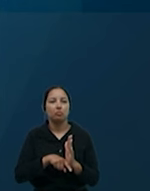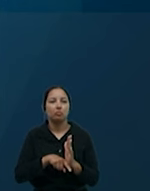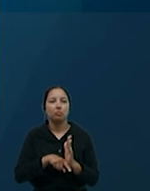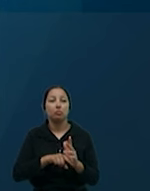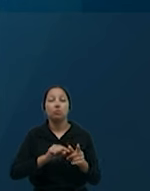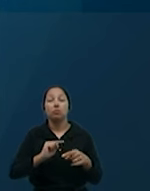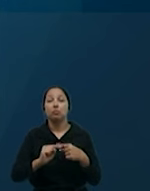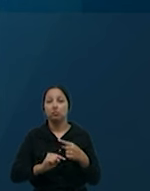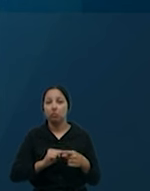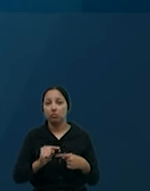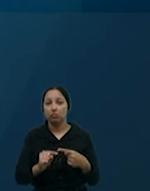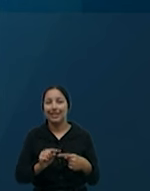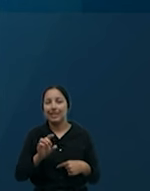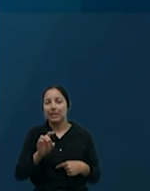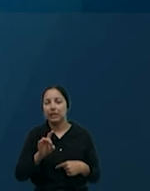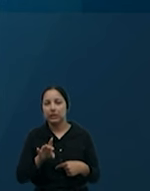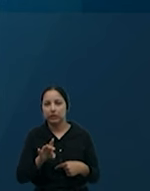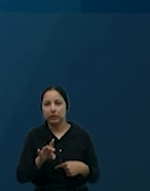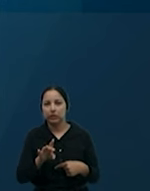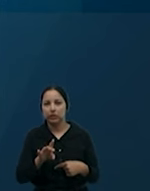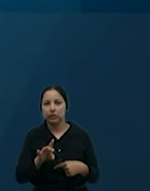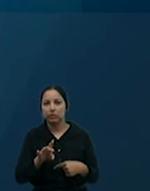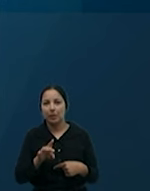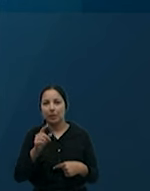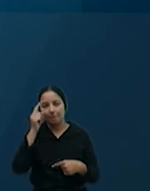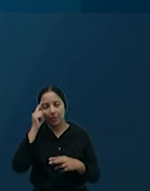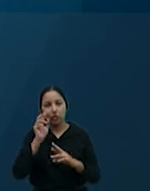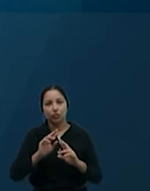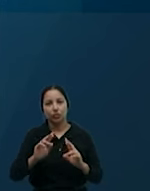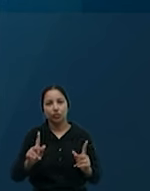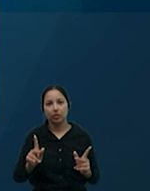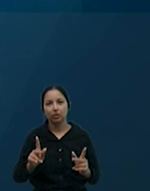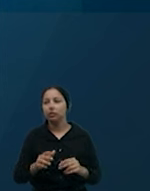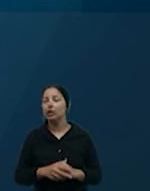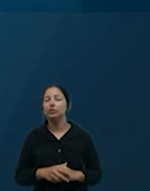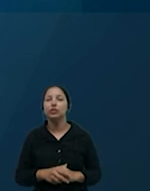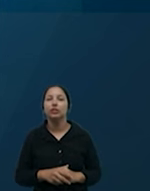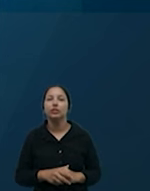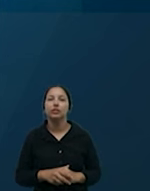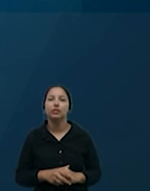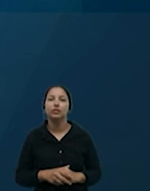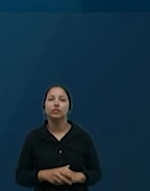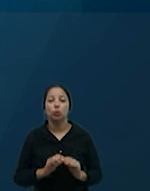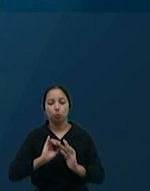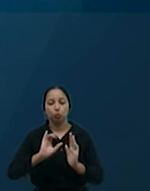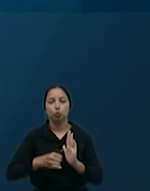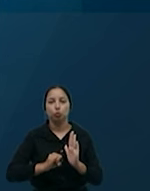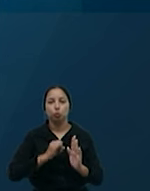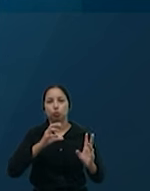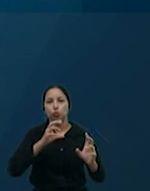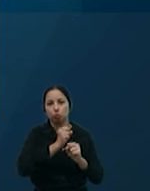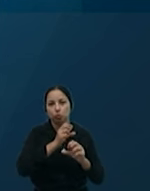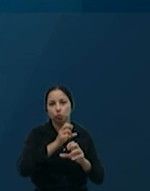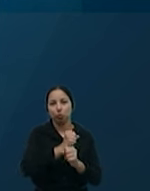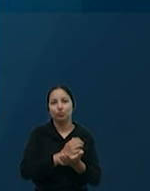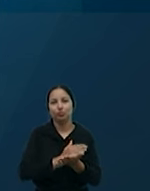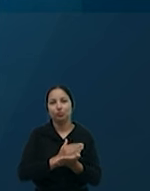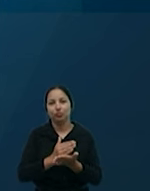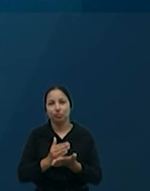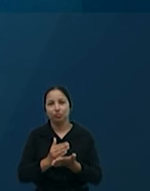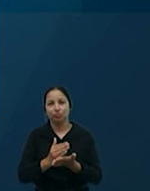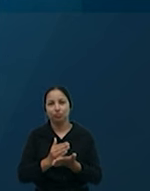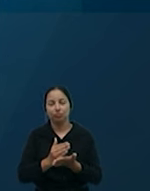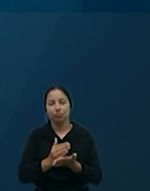não seja esse o entendimento, que o termo inicial dos juros de mora seja computado a partir da citação. Muito